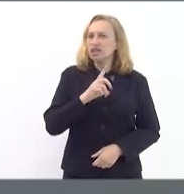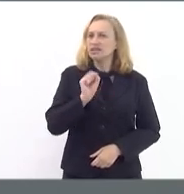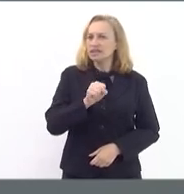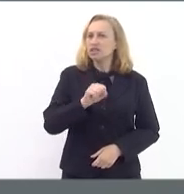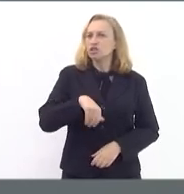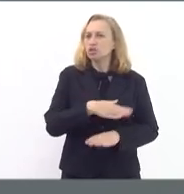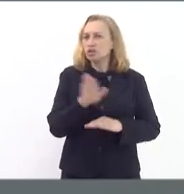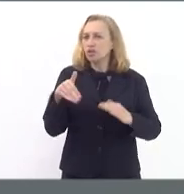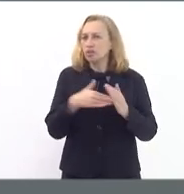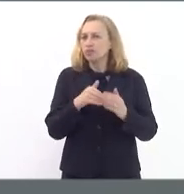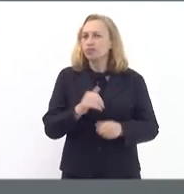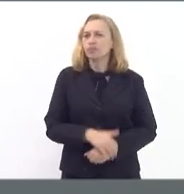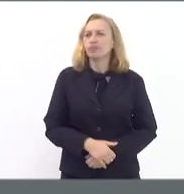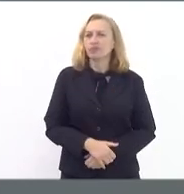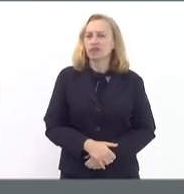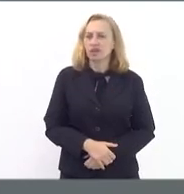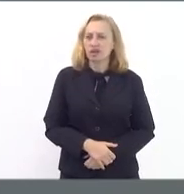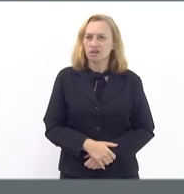Total